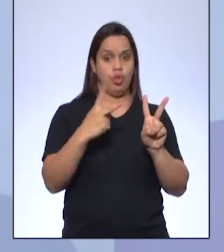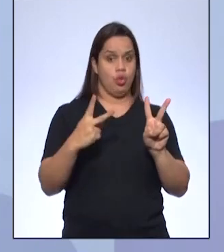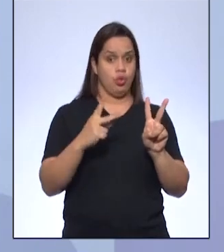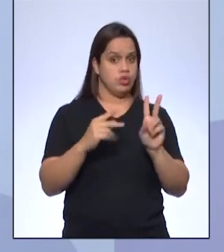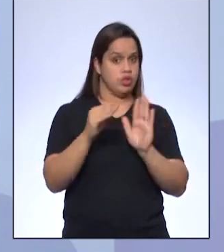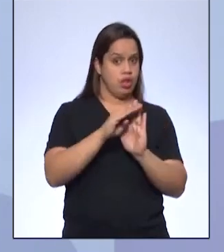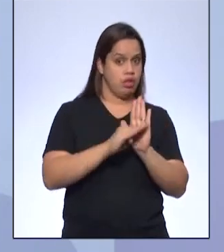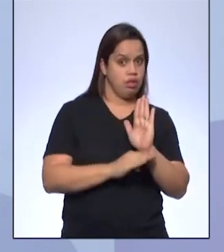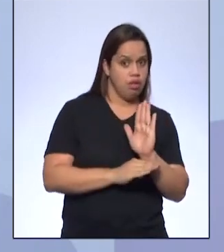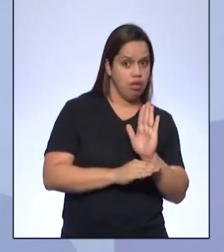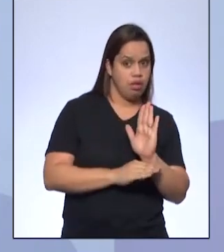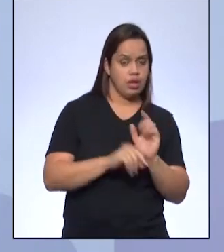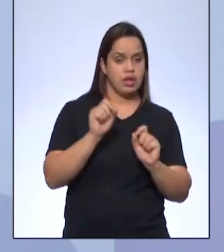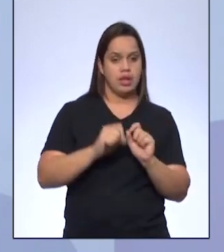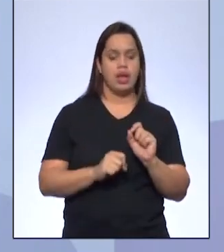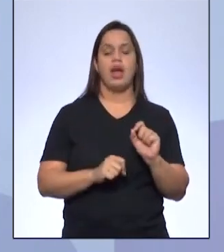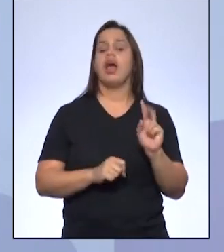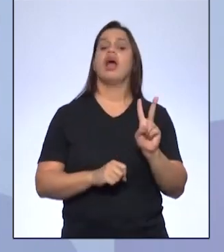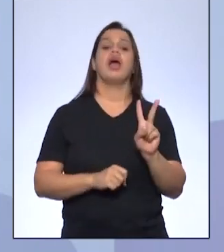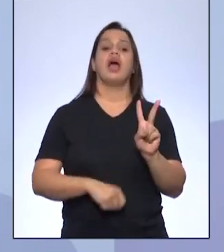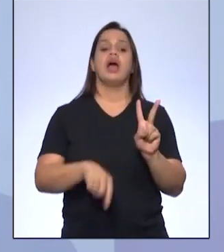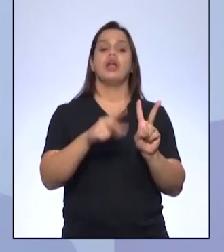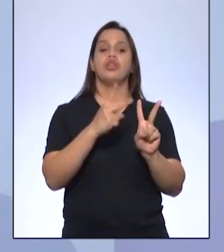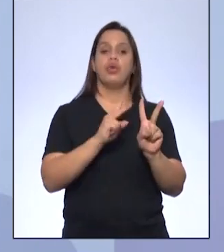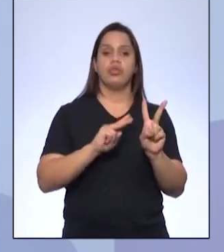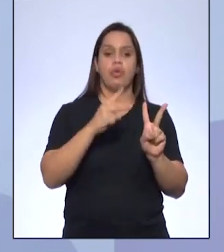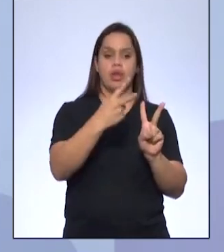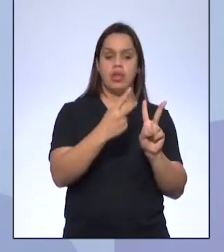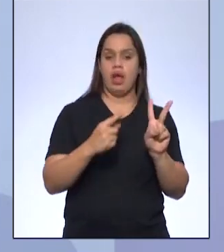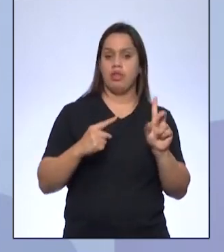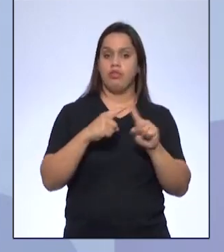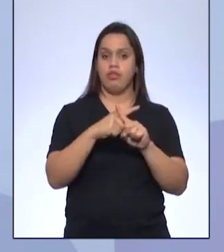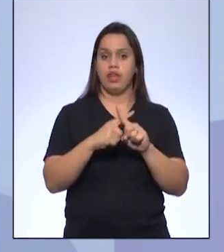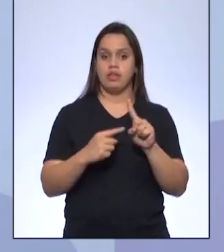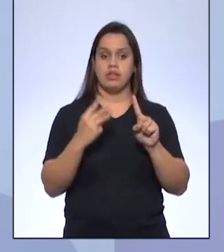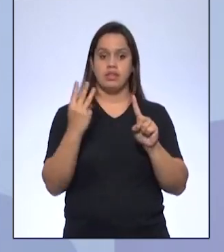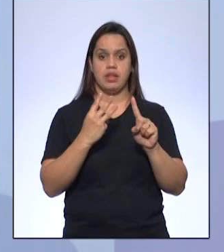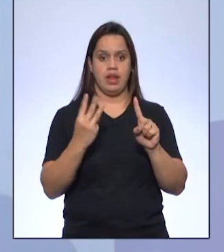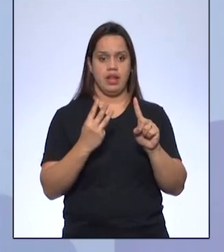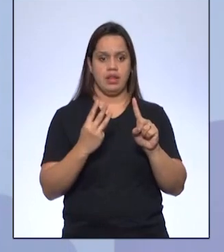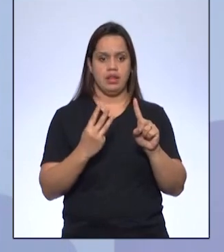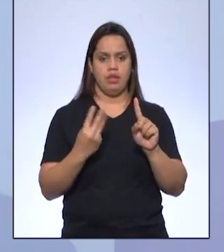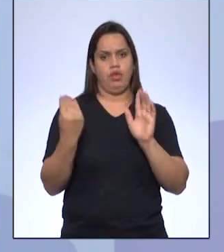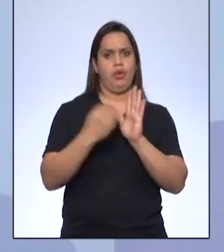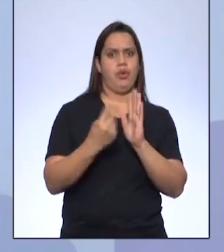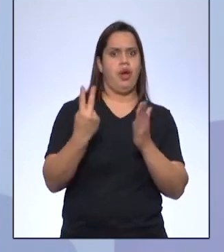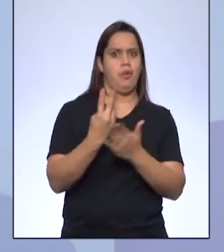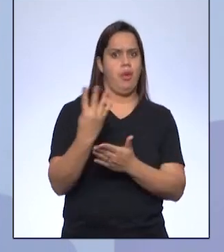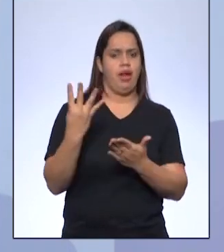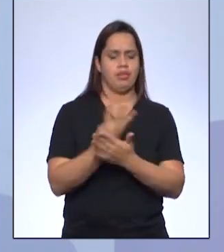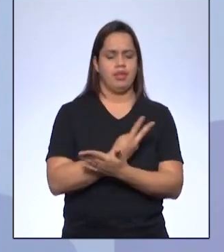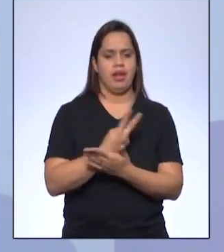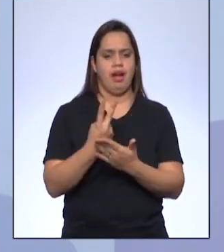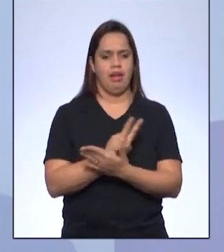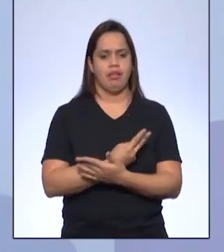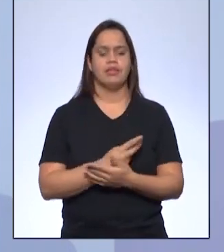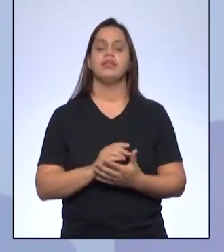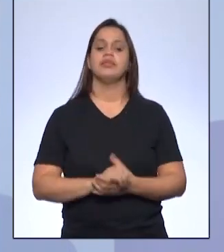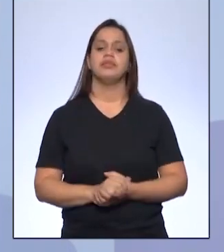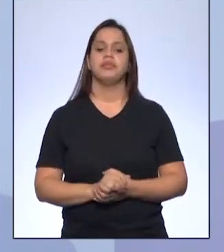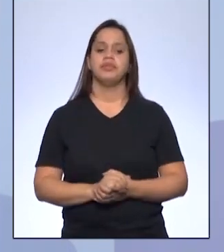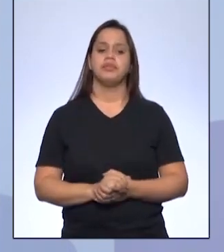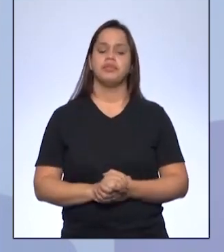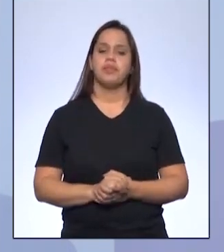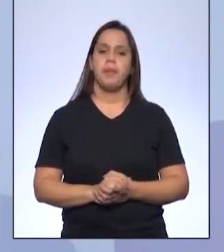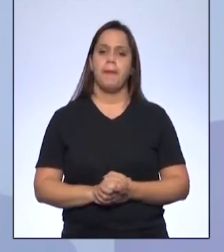ao quadrado vezes 3. Opa, e eu coloquei 4. Vezes